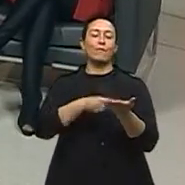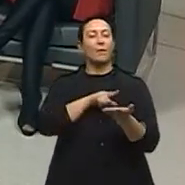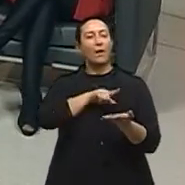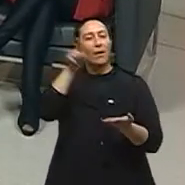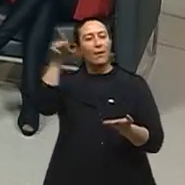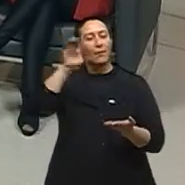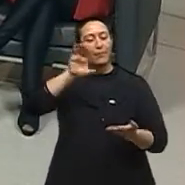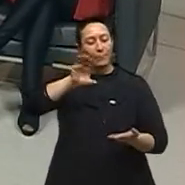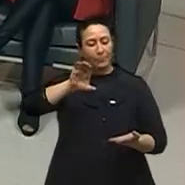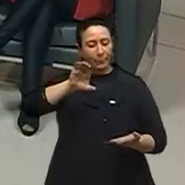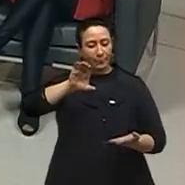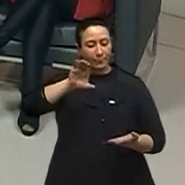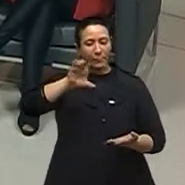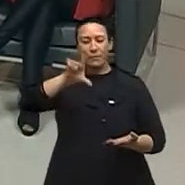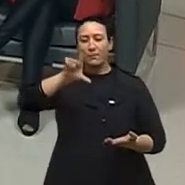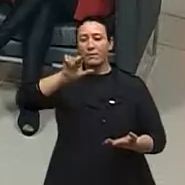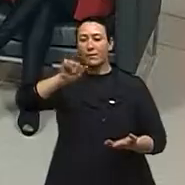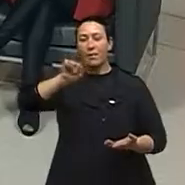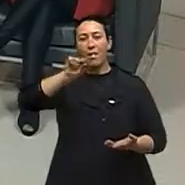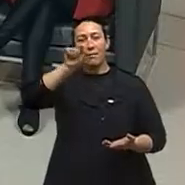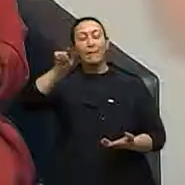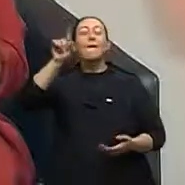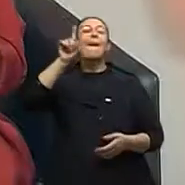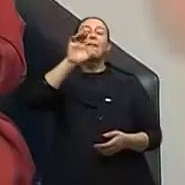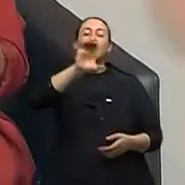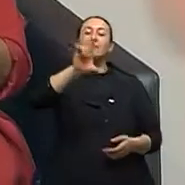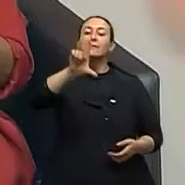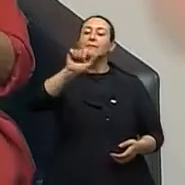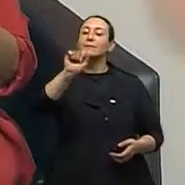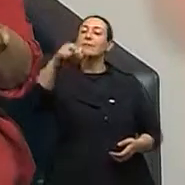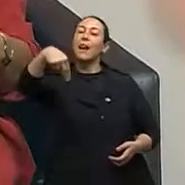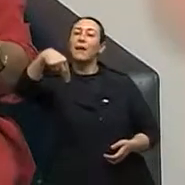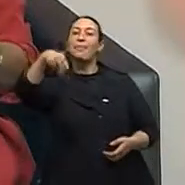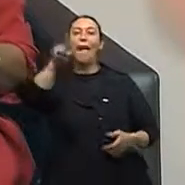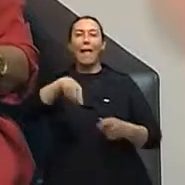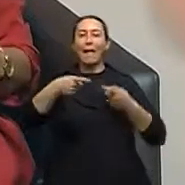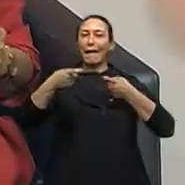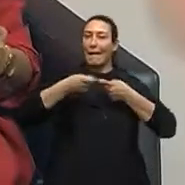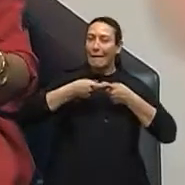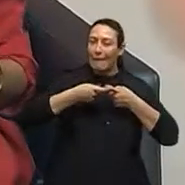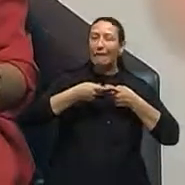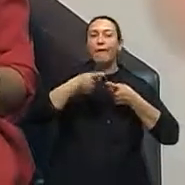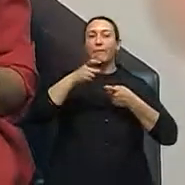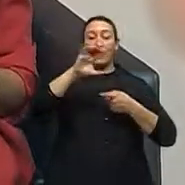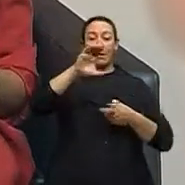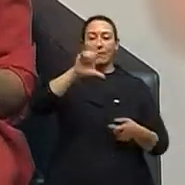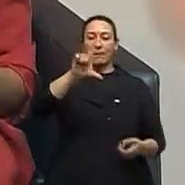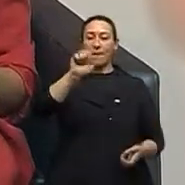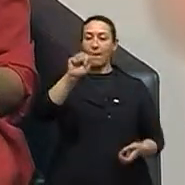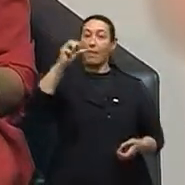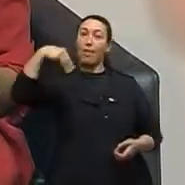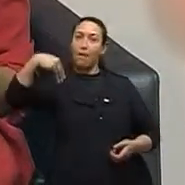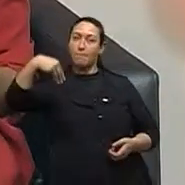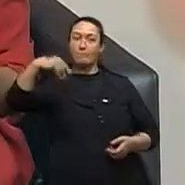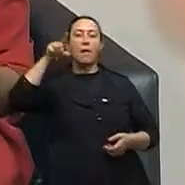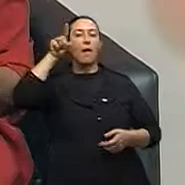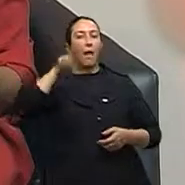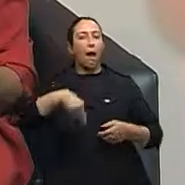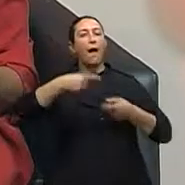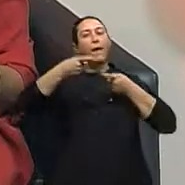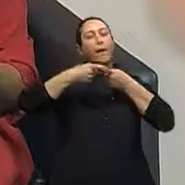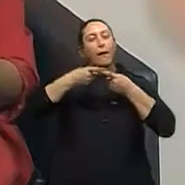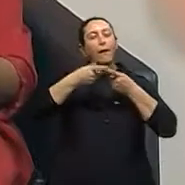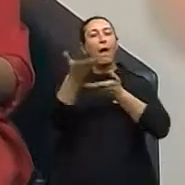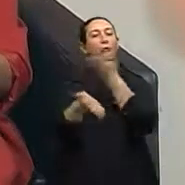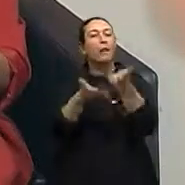no no no lá na clínica de atendimento ao adulto maduro bom Helena é um prazer conversar sobre este assunto a nossa